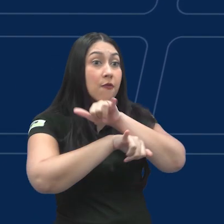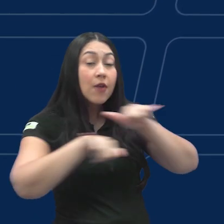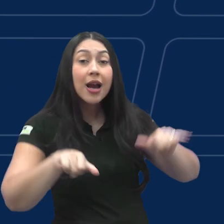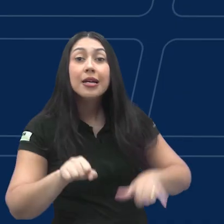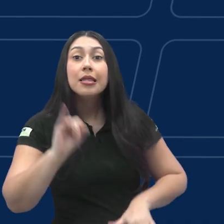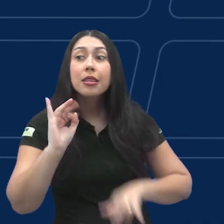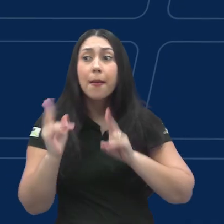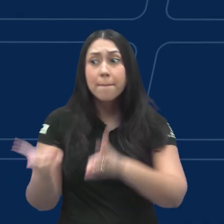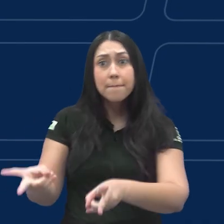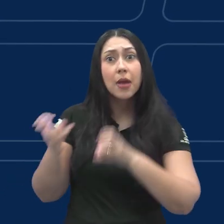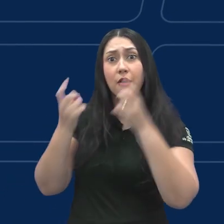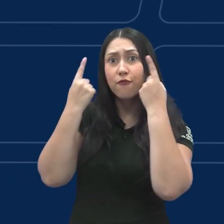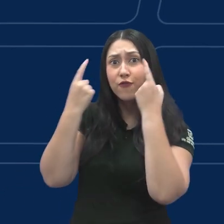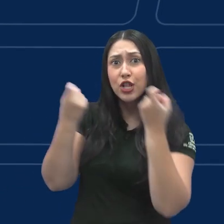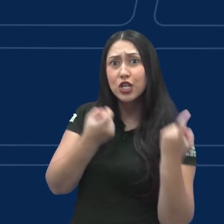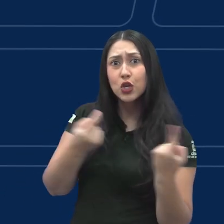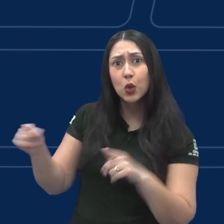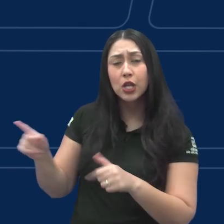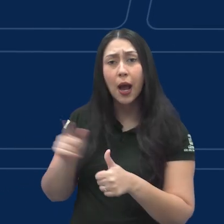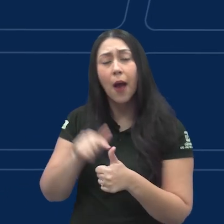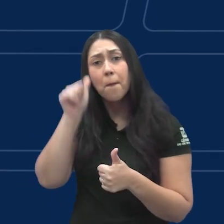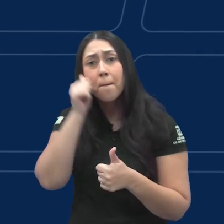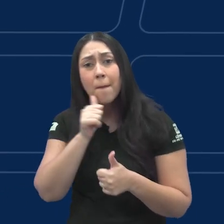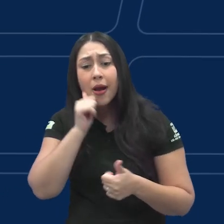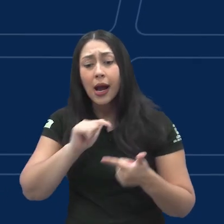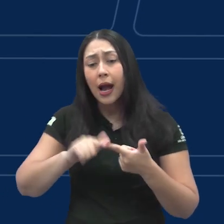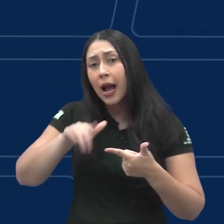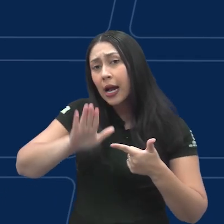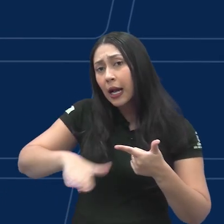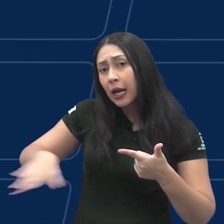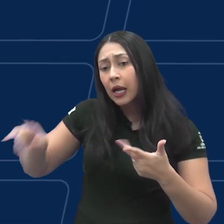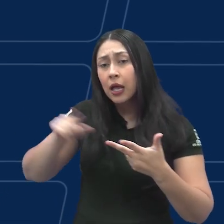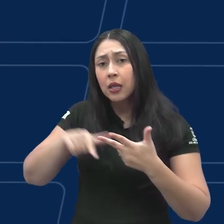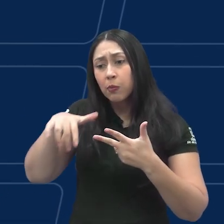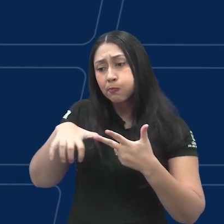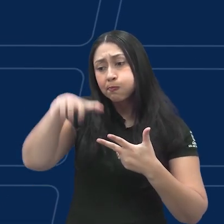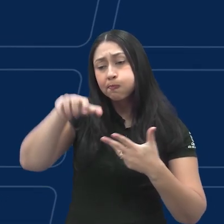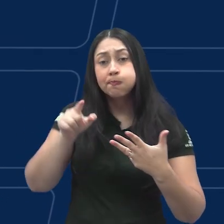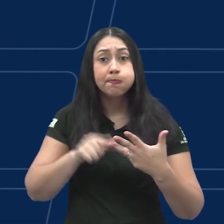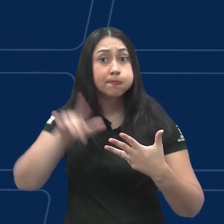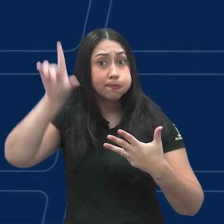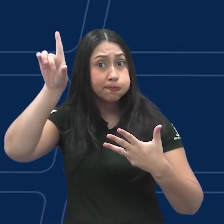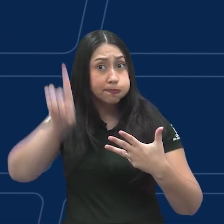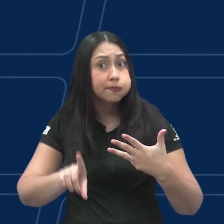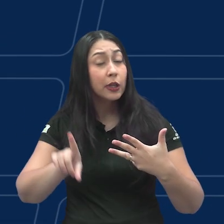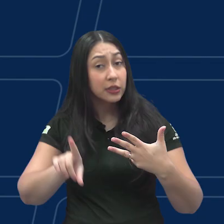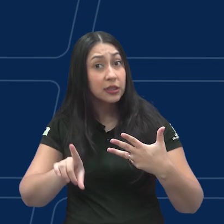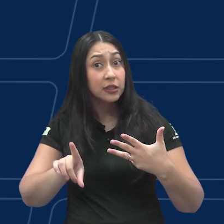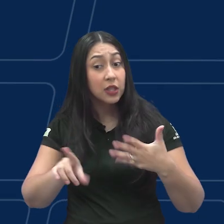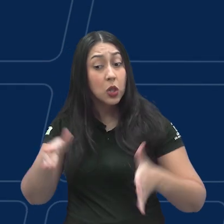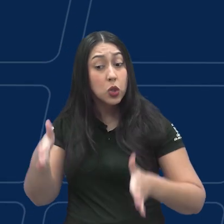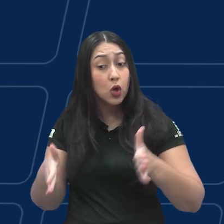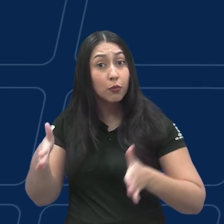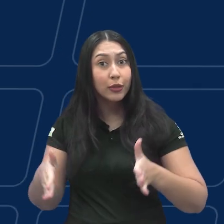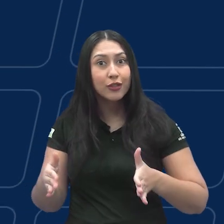comunicar à polícia casos com indícios de violência contra mulheres, crianças, idosos e pessoas com deficiência